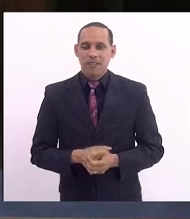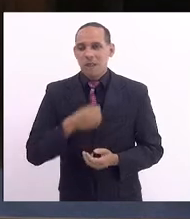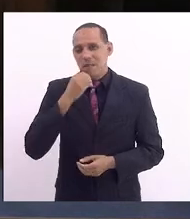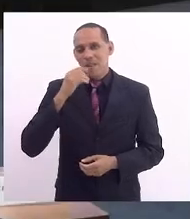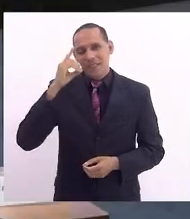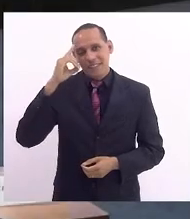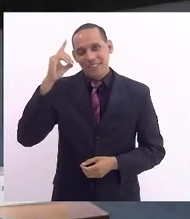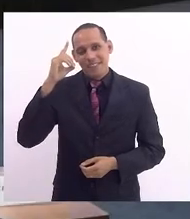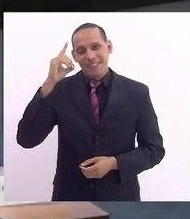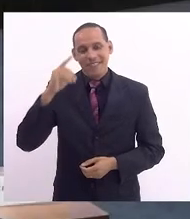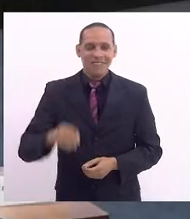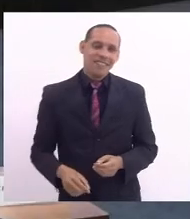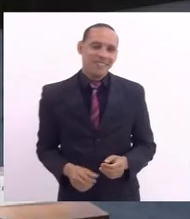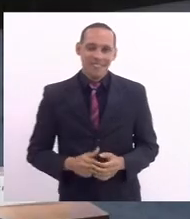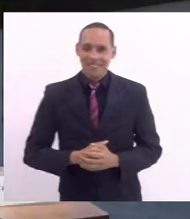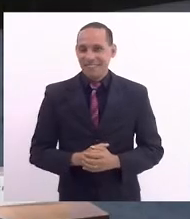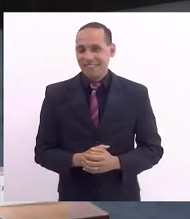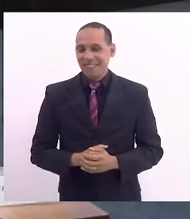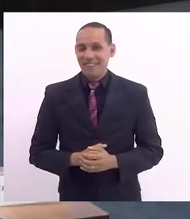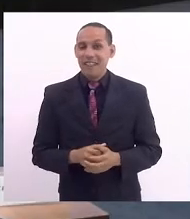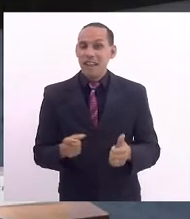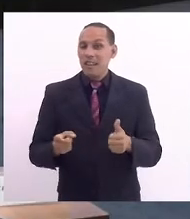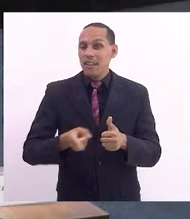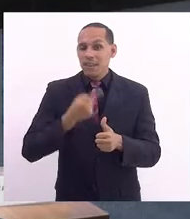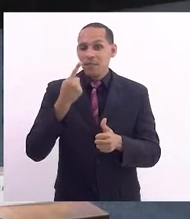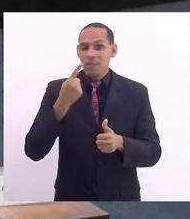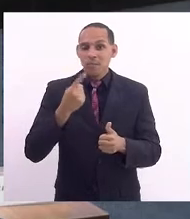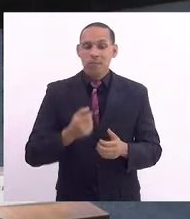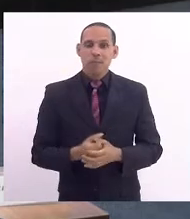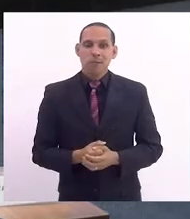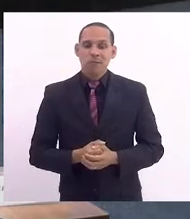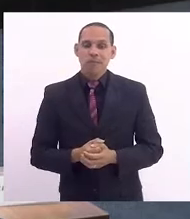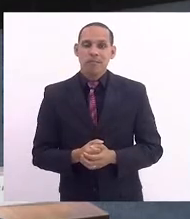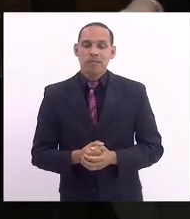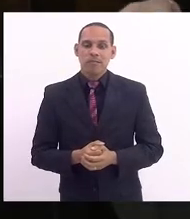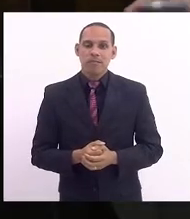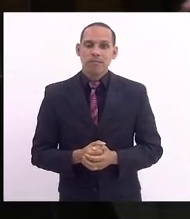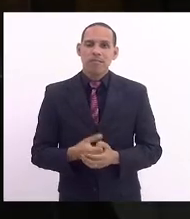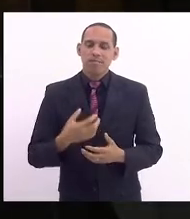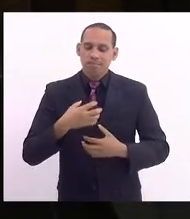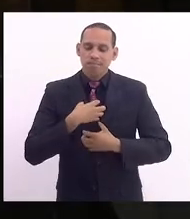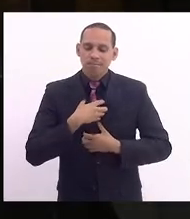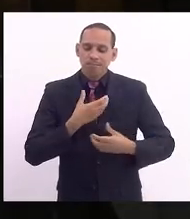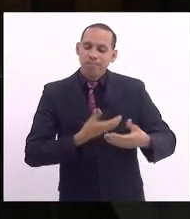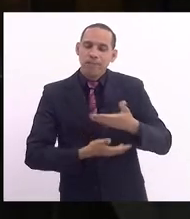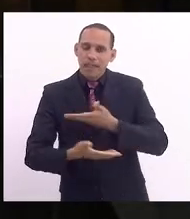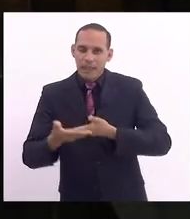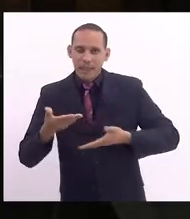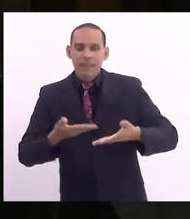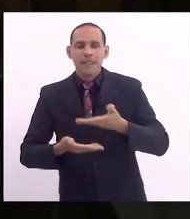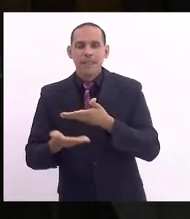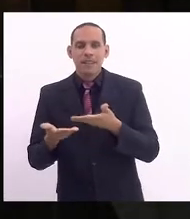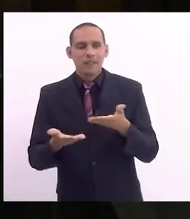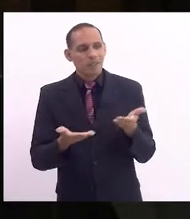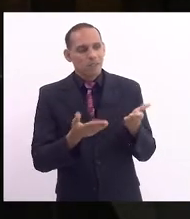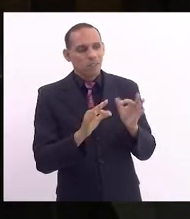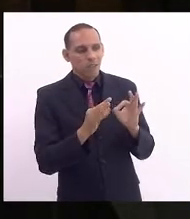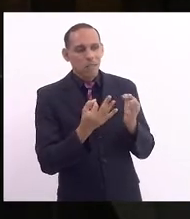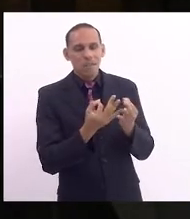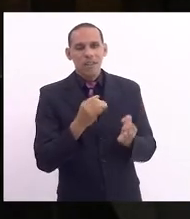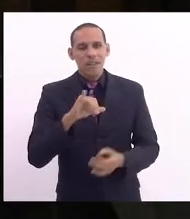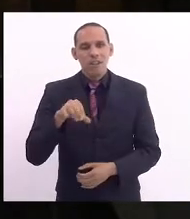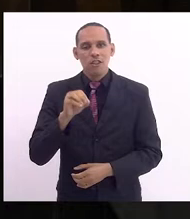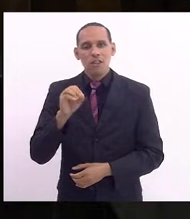Bom dia, gente. Primeiro, manifestar minha solidariedade à família do